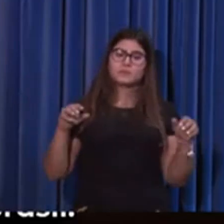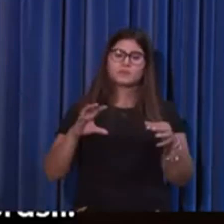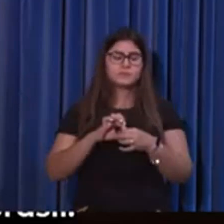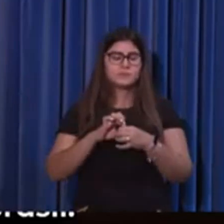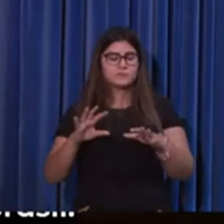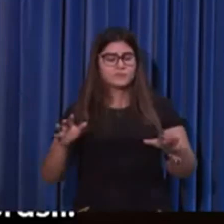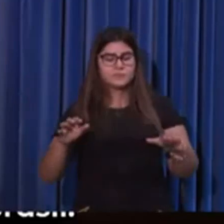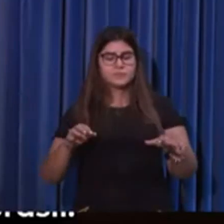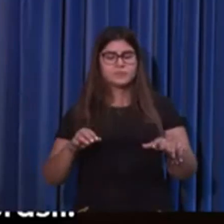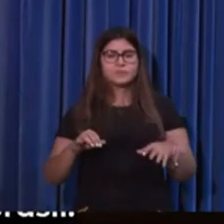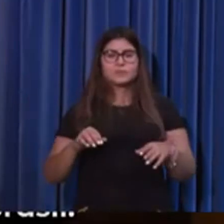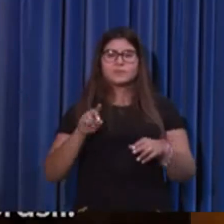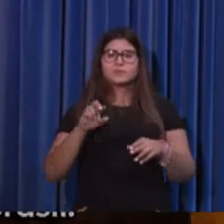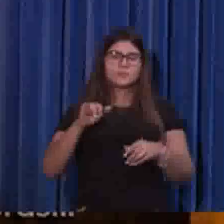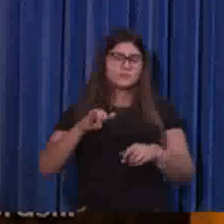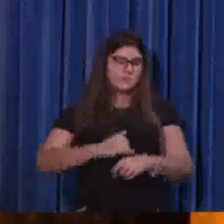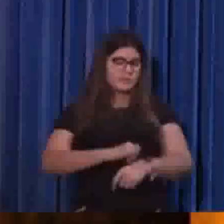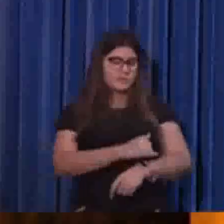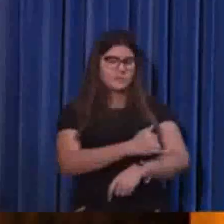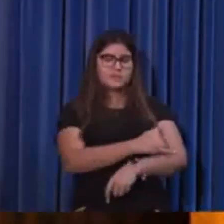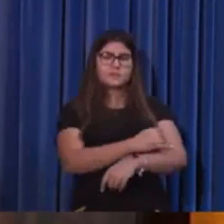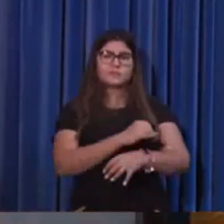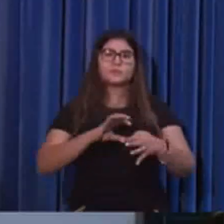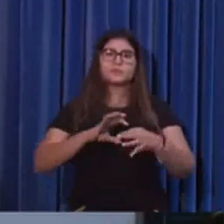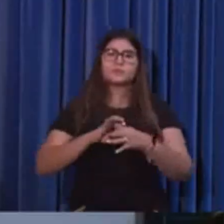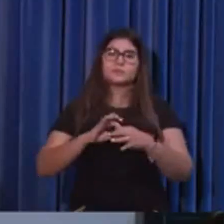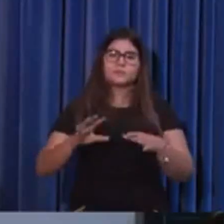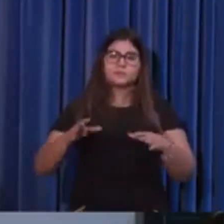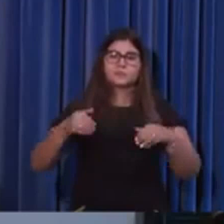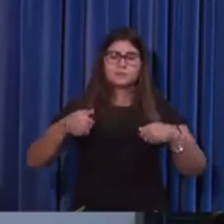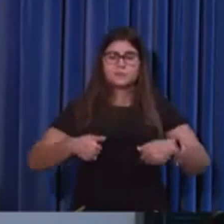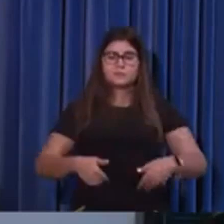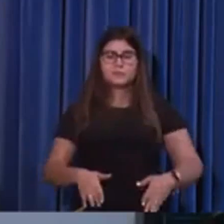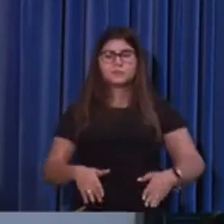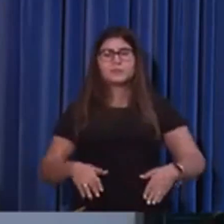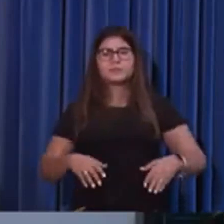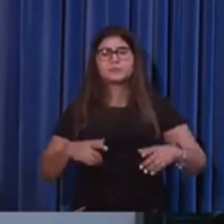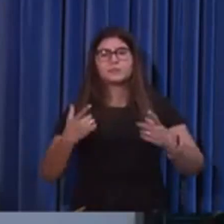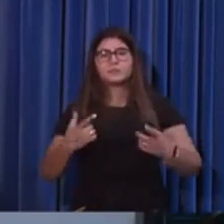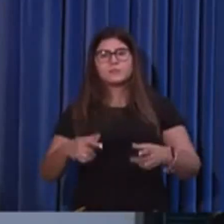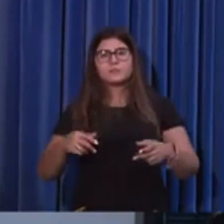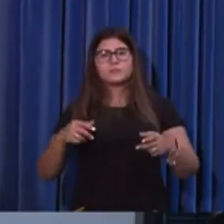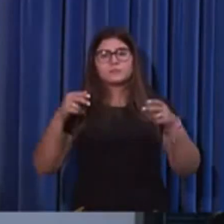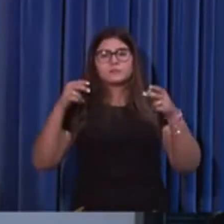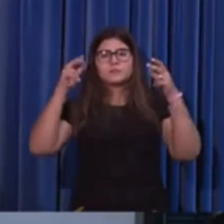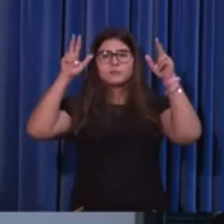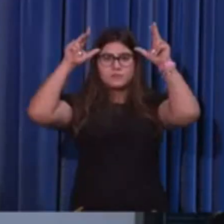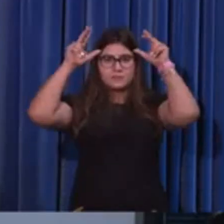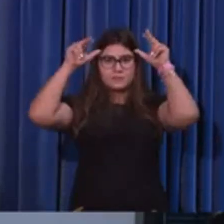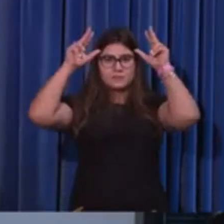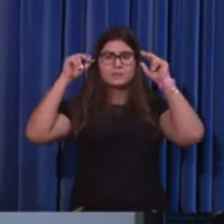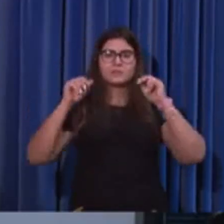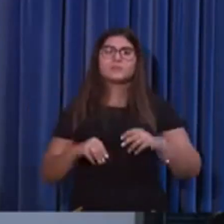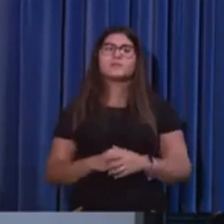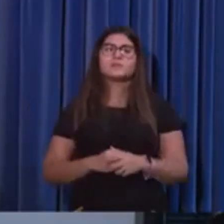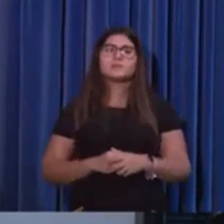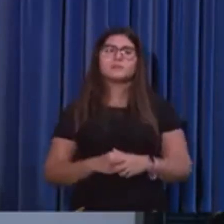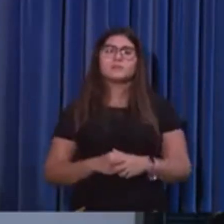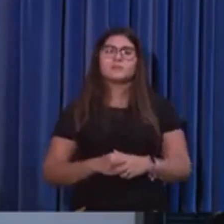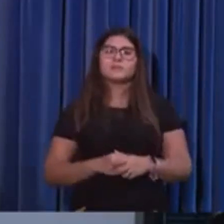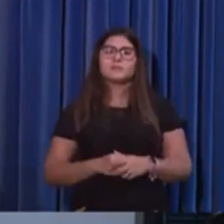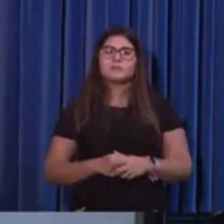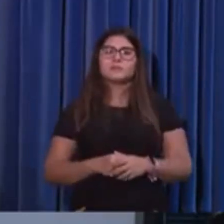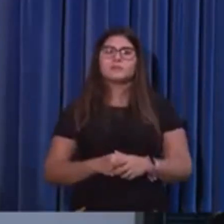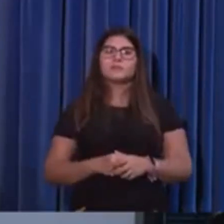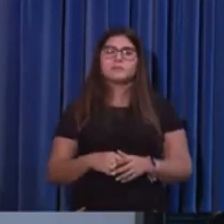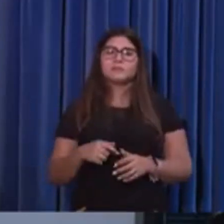da estrebaria. É verdade, os filhos de Deus eles comparecerão perante o tribunal de